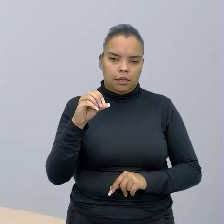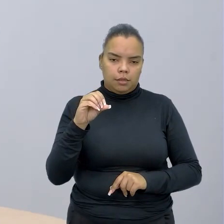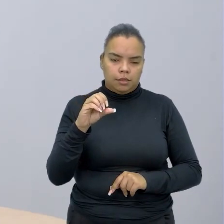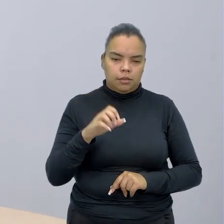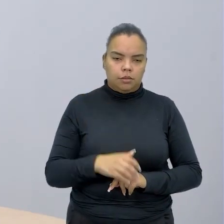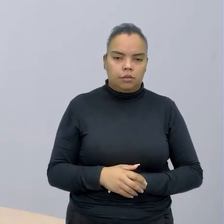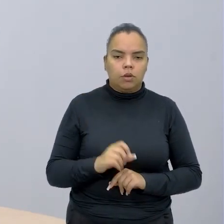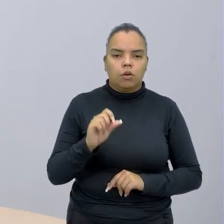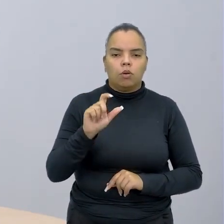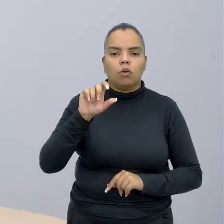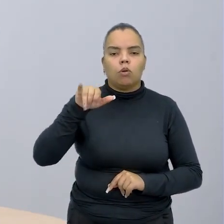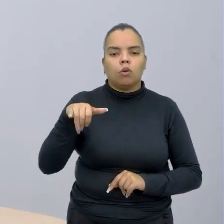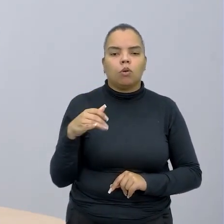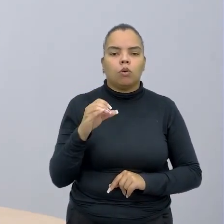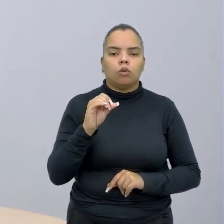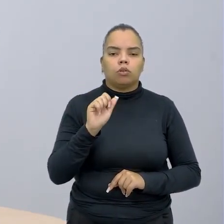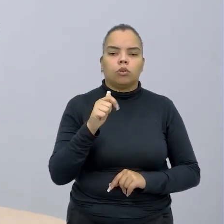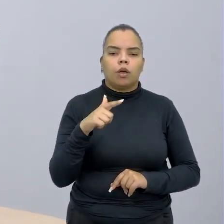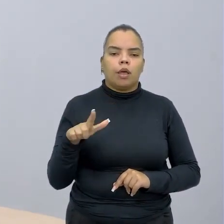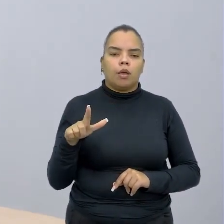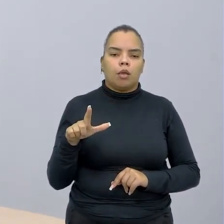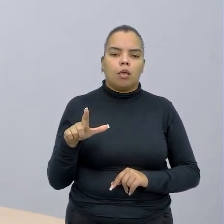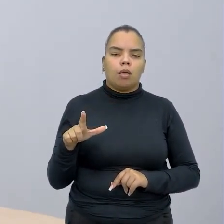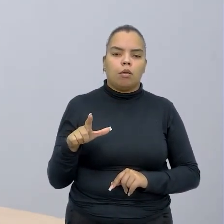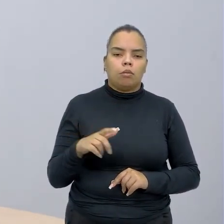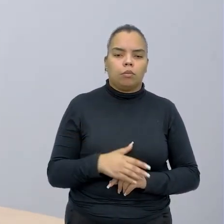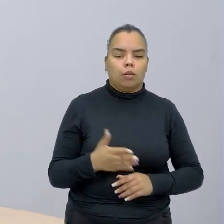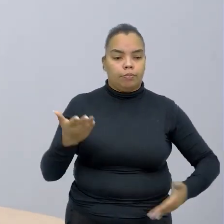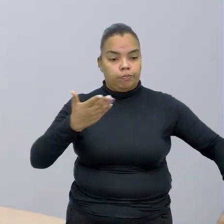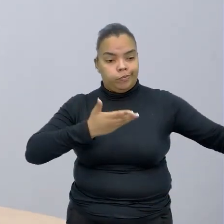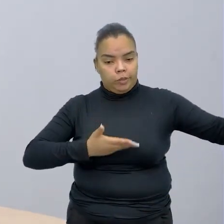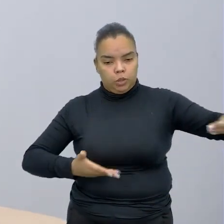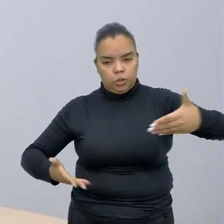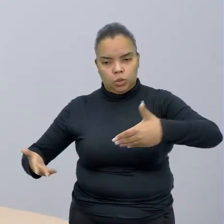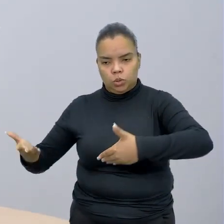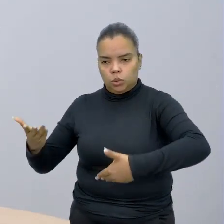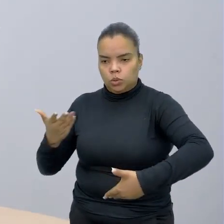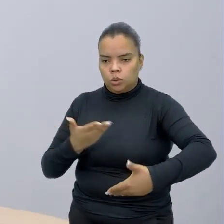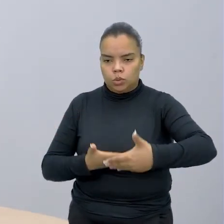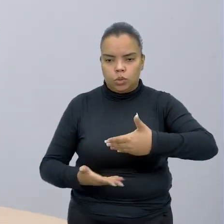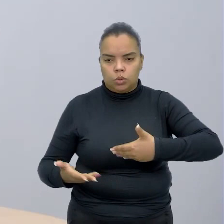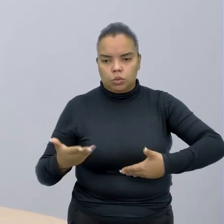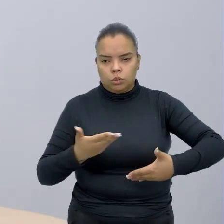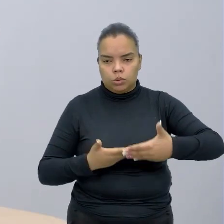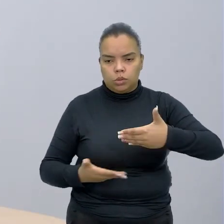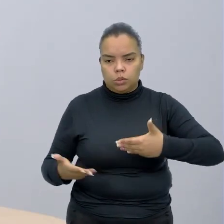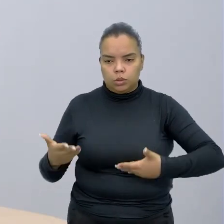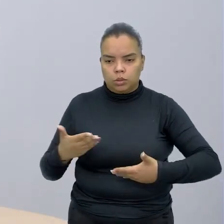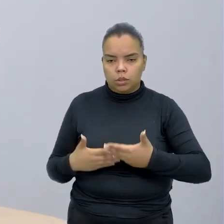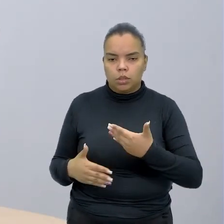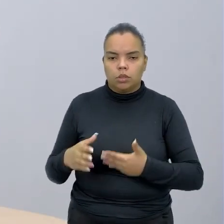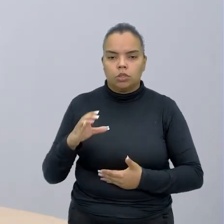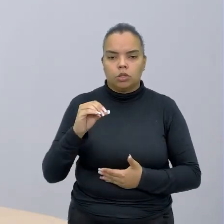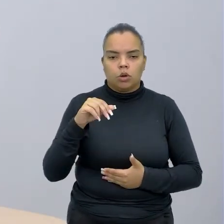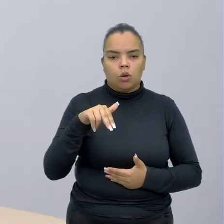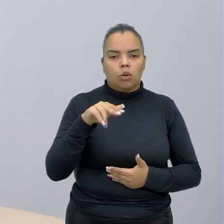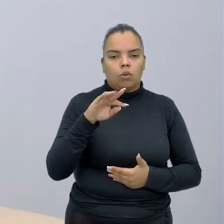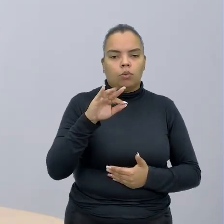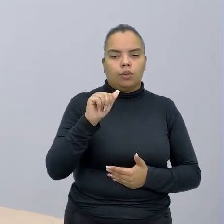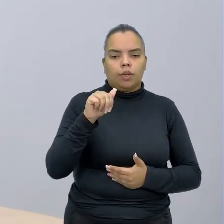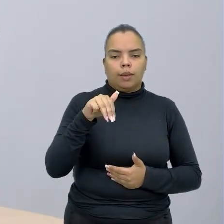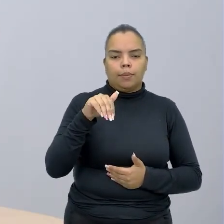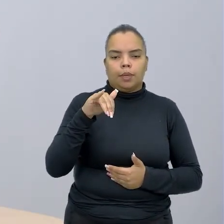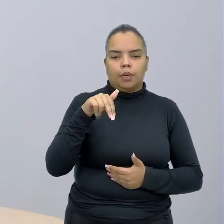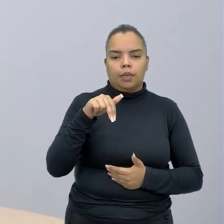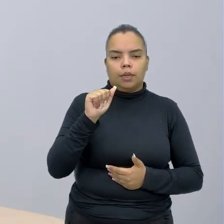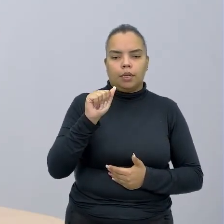Joel, ele fala ciclo de contaminação radiativa. Então, voltando lá, o Roberto fala o seguinte,